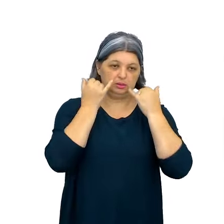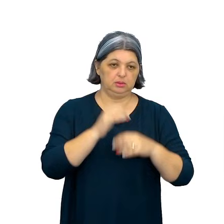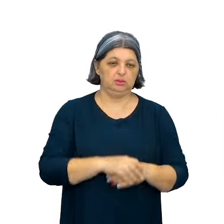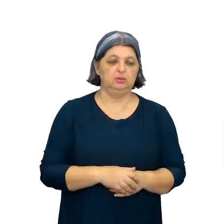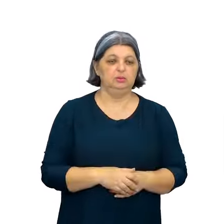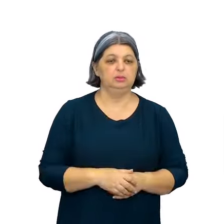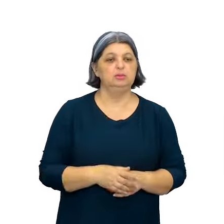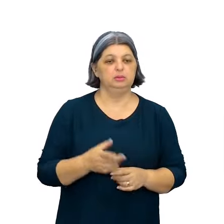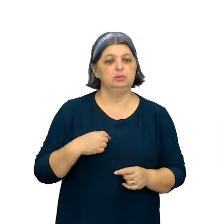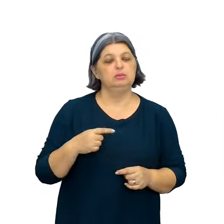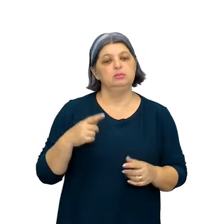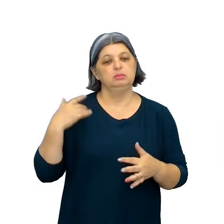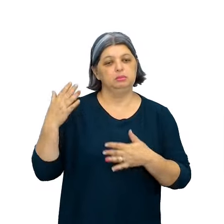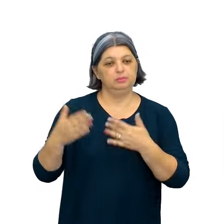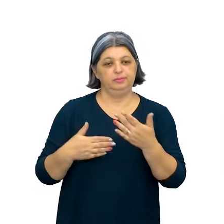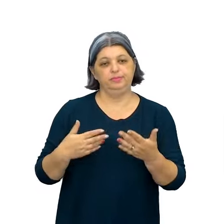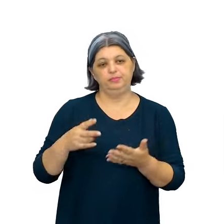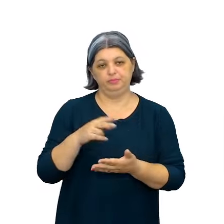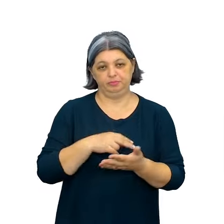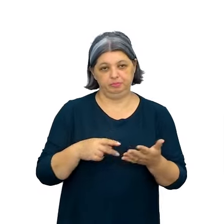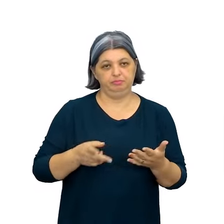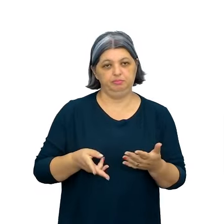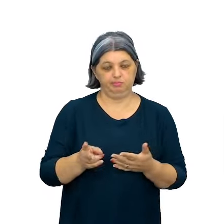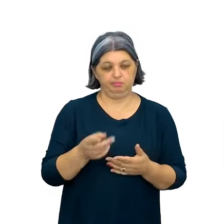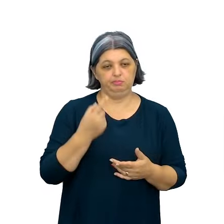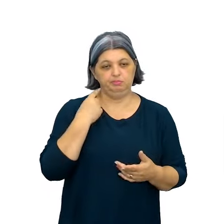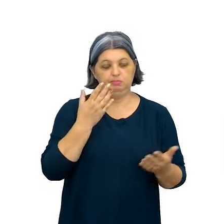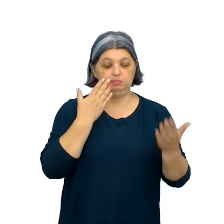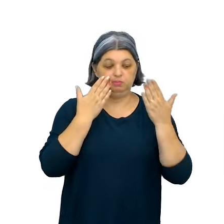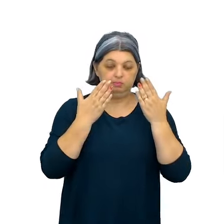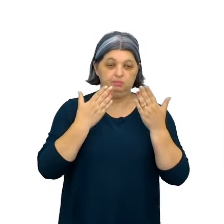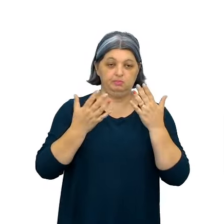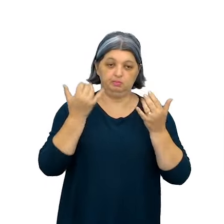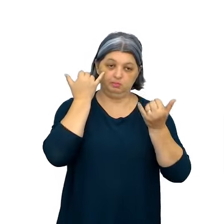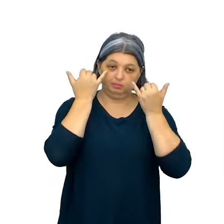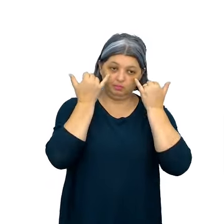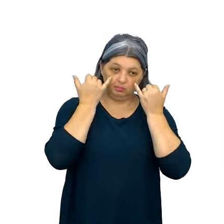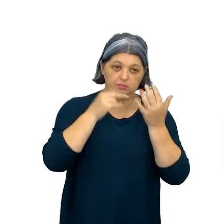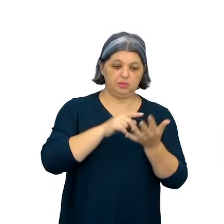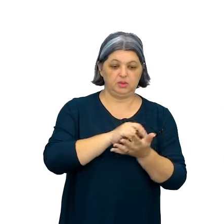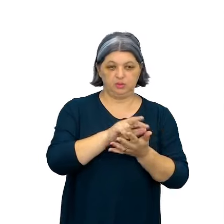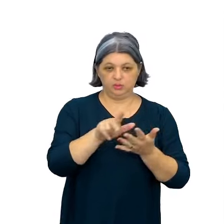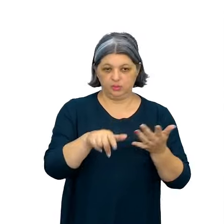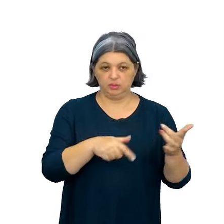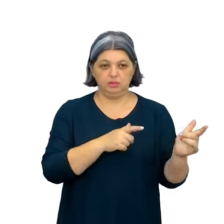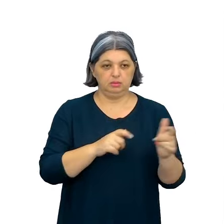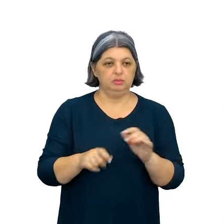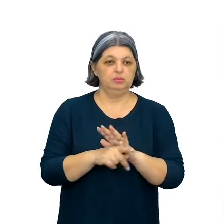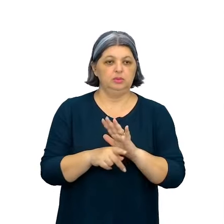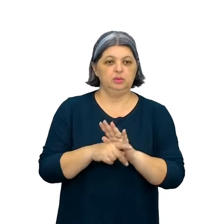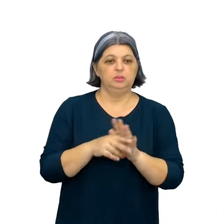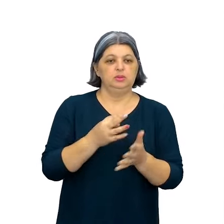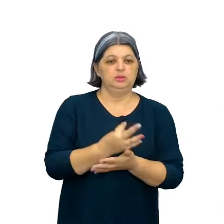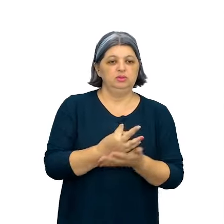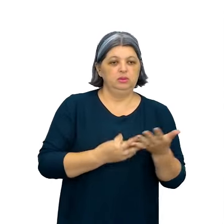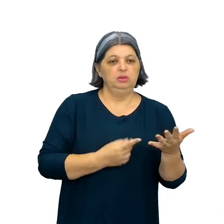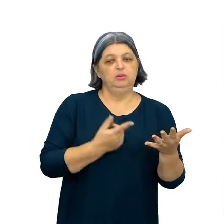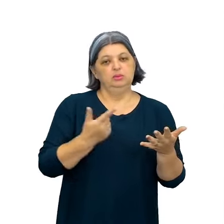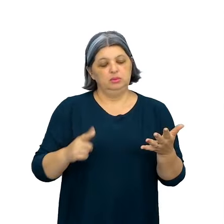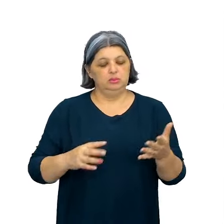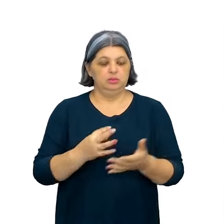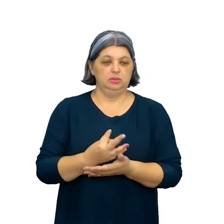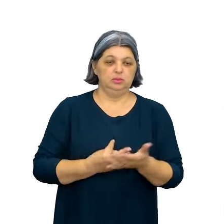da leitura, o leitor estará constantemente comparando informações de várias ordens, advindas do texto, de outros textos, de seu